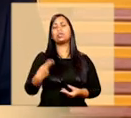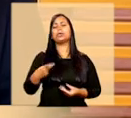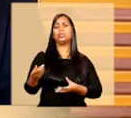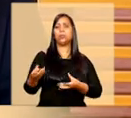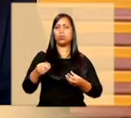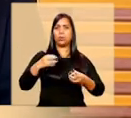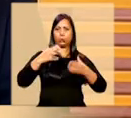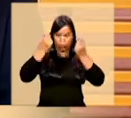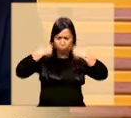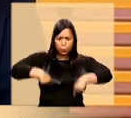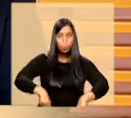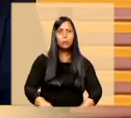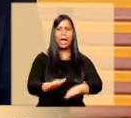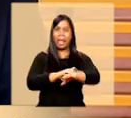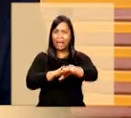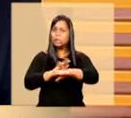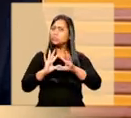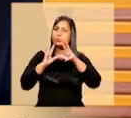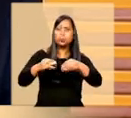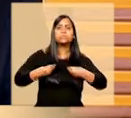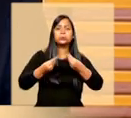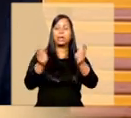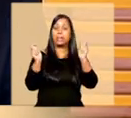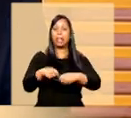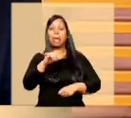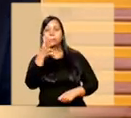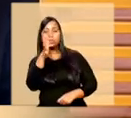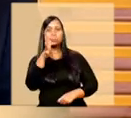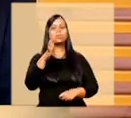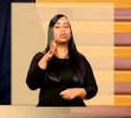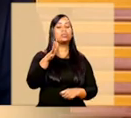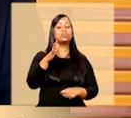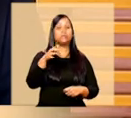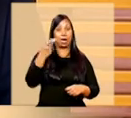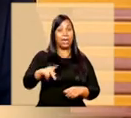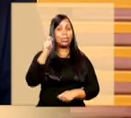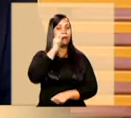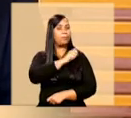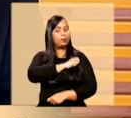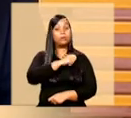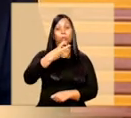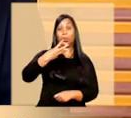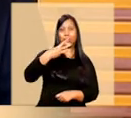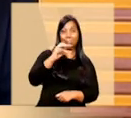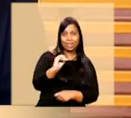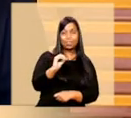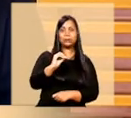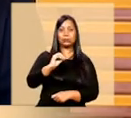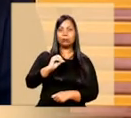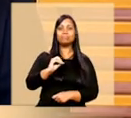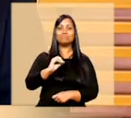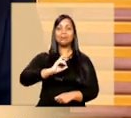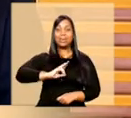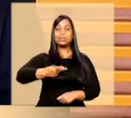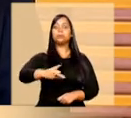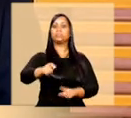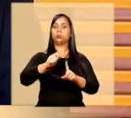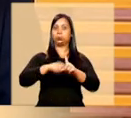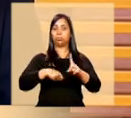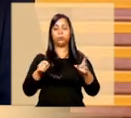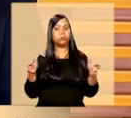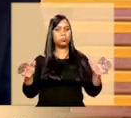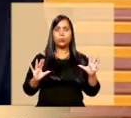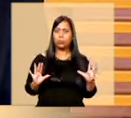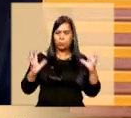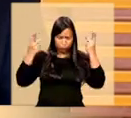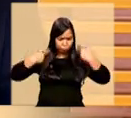transplante de todos os órgãos e tecidos. Então hoje, em média, se realiza aqui na cidade em torno de 30 transplantes ao mês, computando